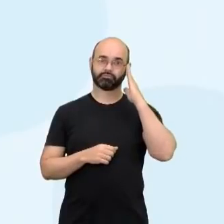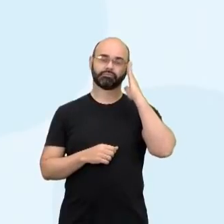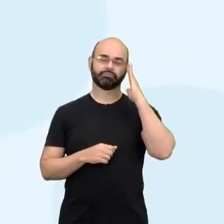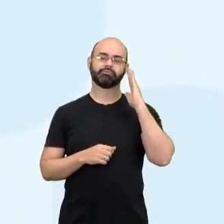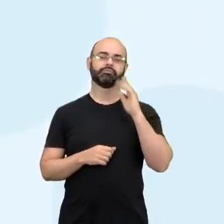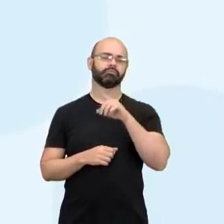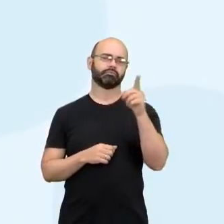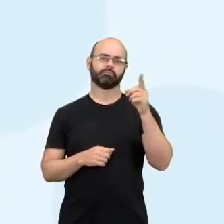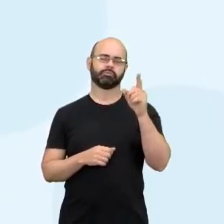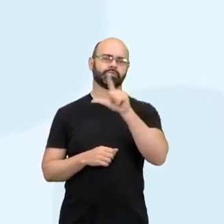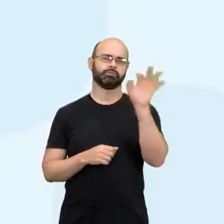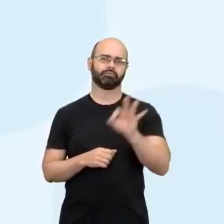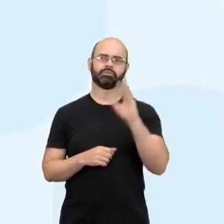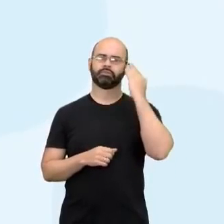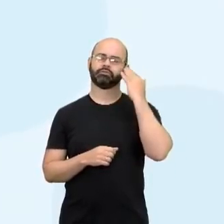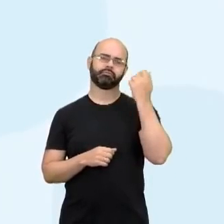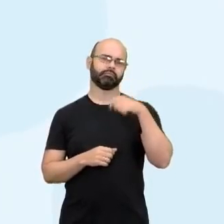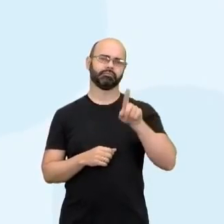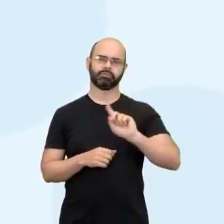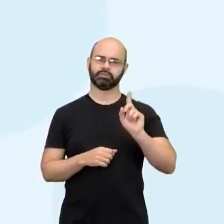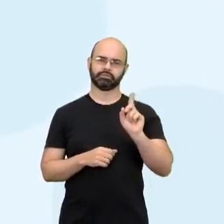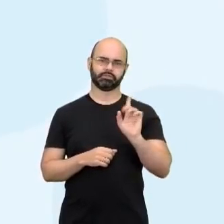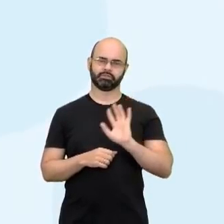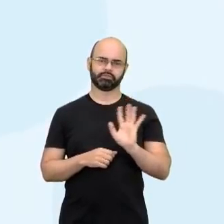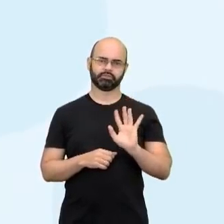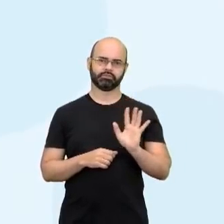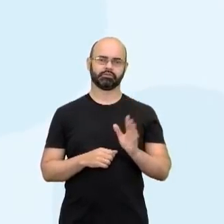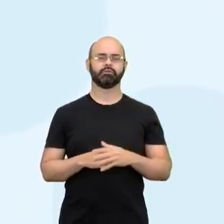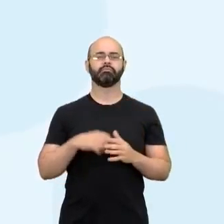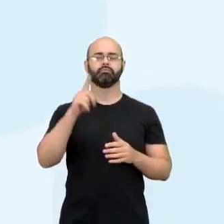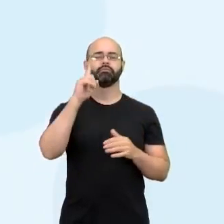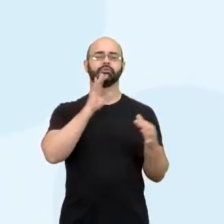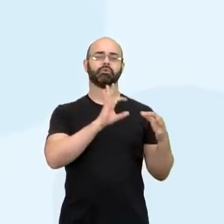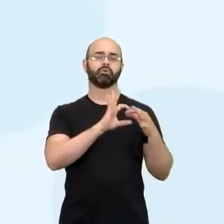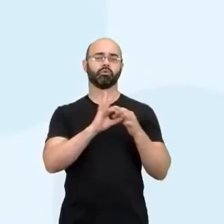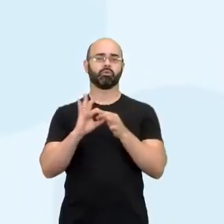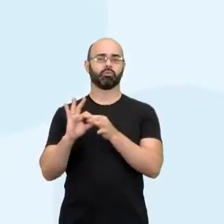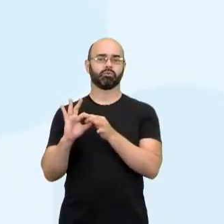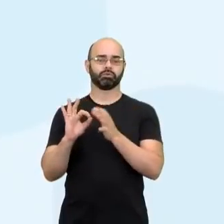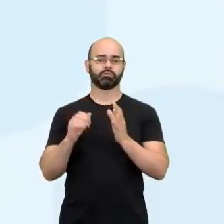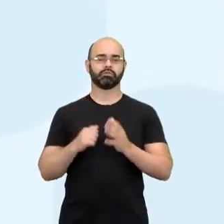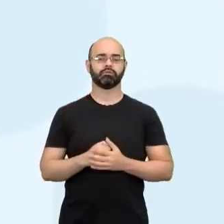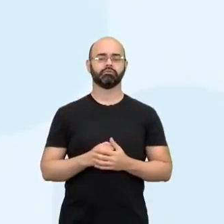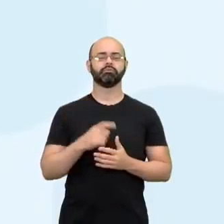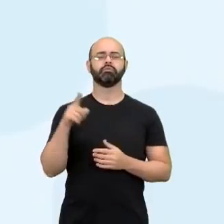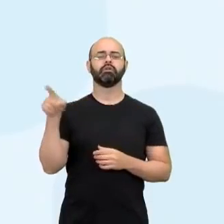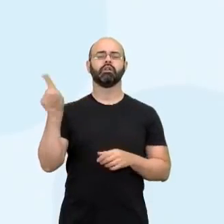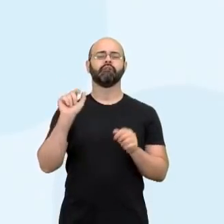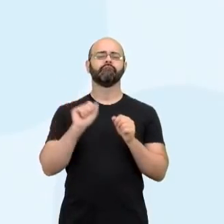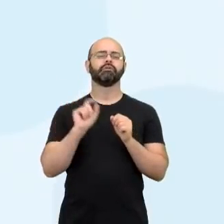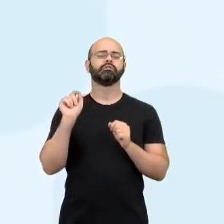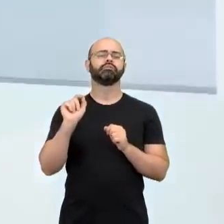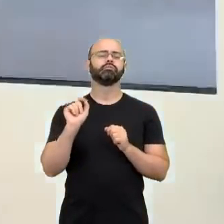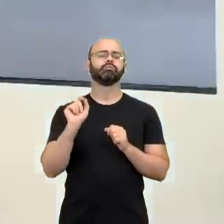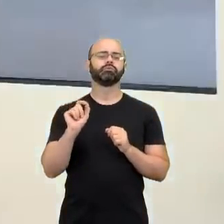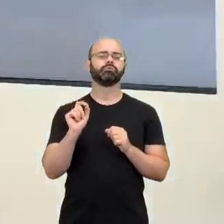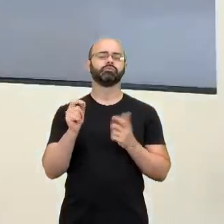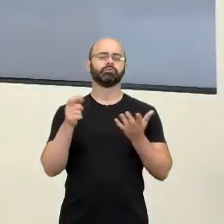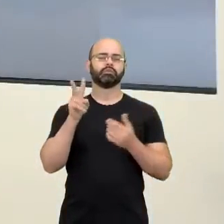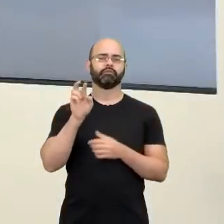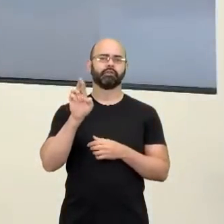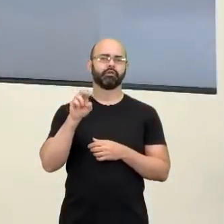entender tudo do vídeo, mas eu quero que vocês peguem o contexto. Então, watch the video, what did they do em Verona? O que eles fizeram em Verona?